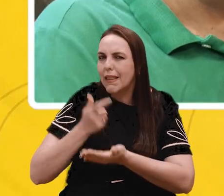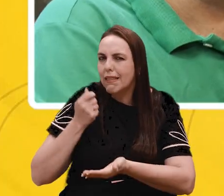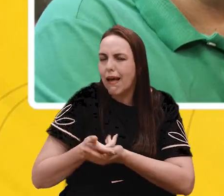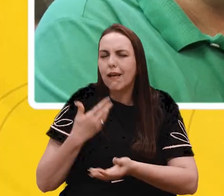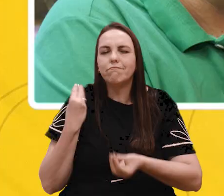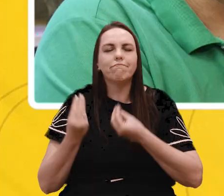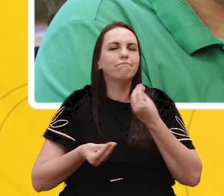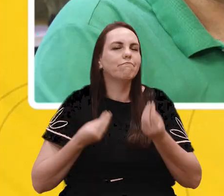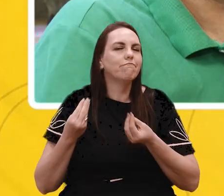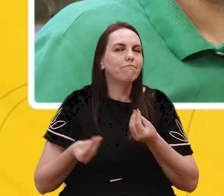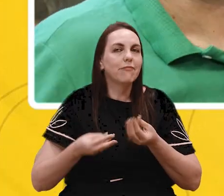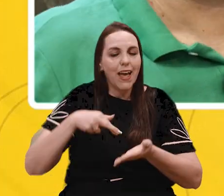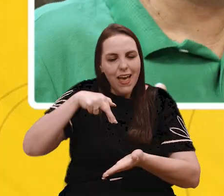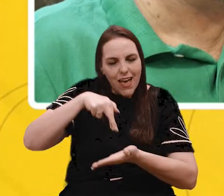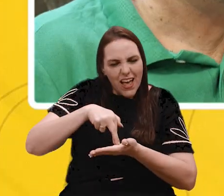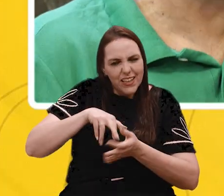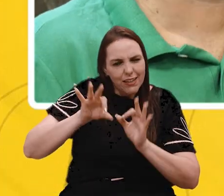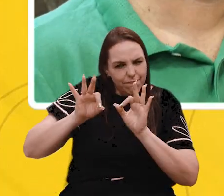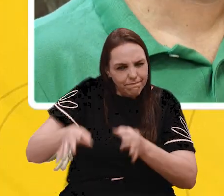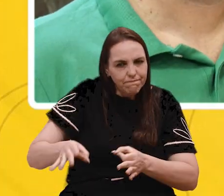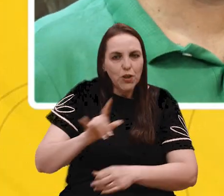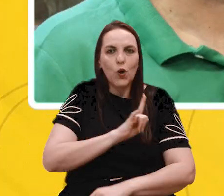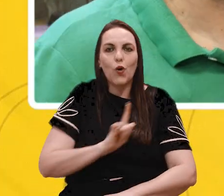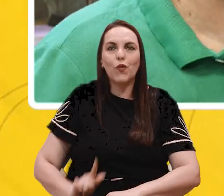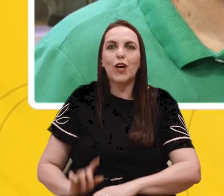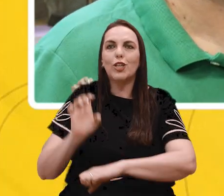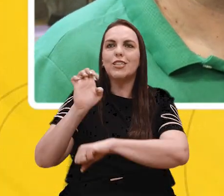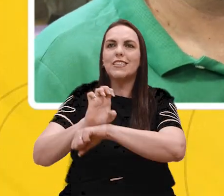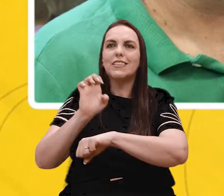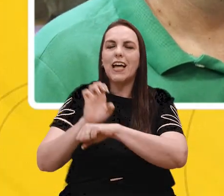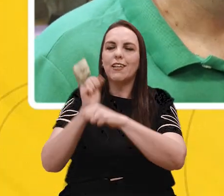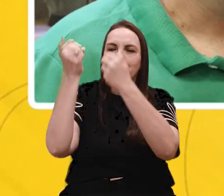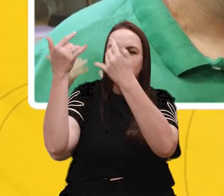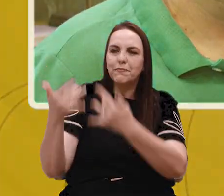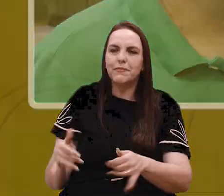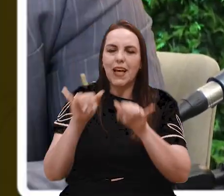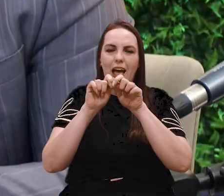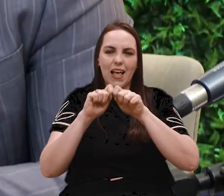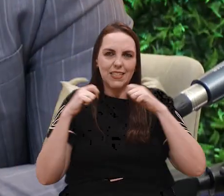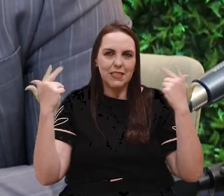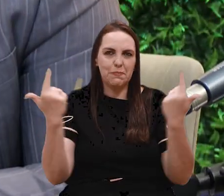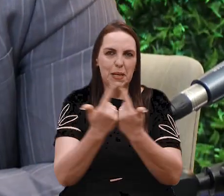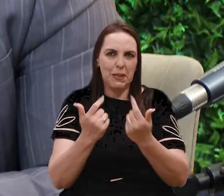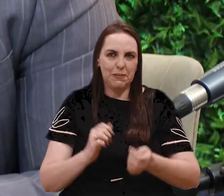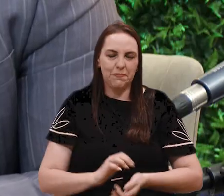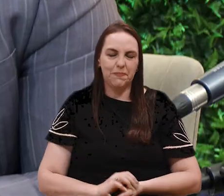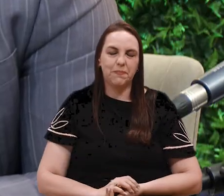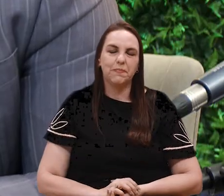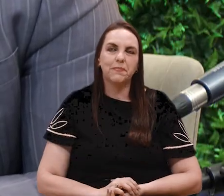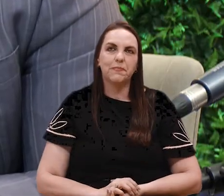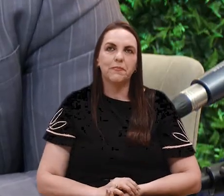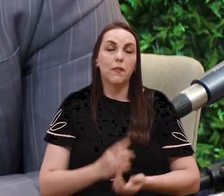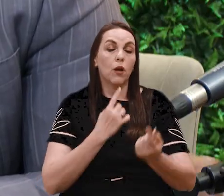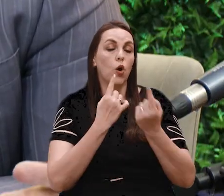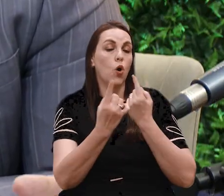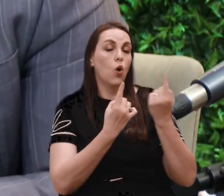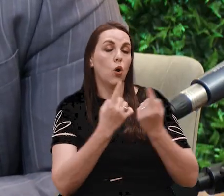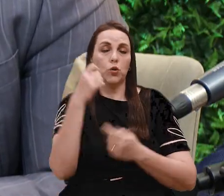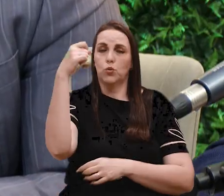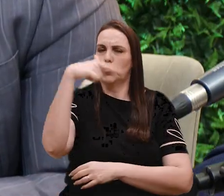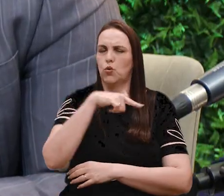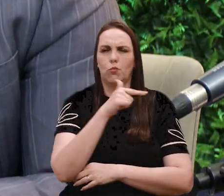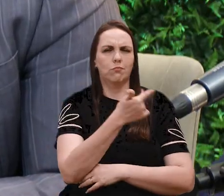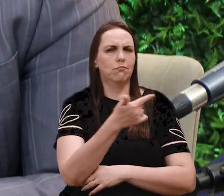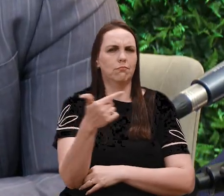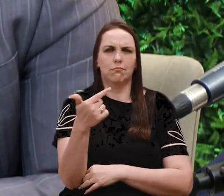gente tem que o governo do estado repassa, inclusive, para a Assembleia Legislativa? Na Rota do Sol não tem nenhum